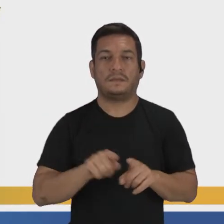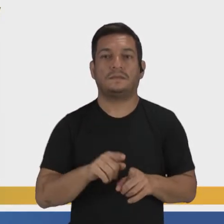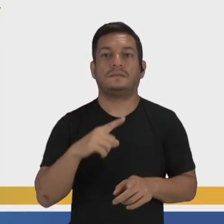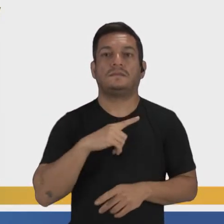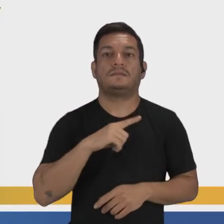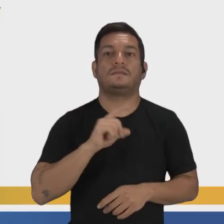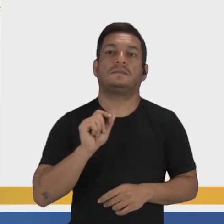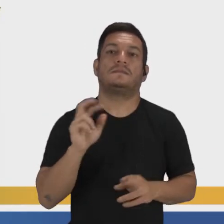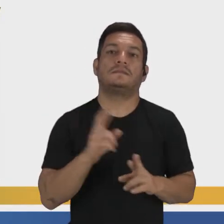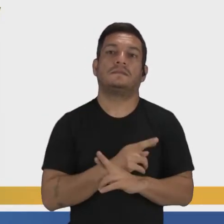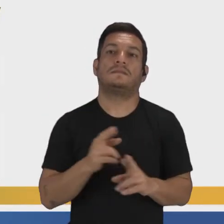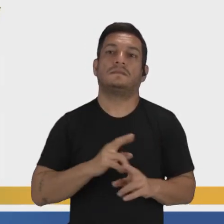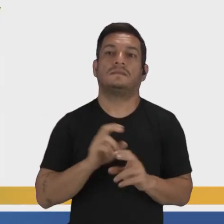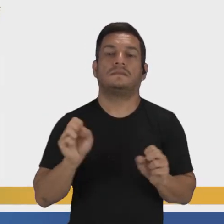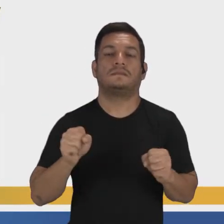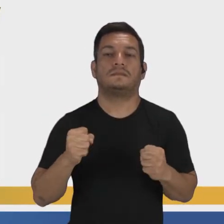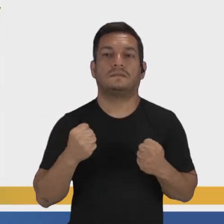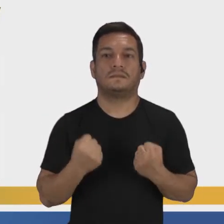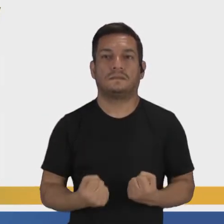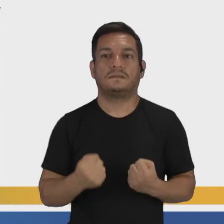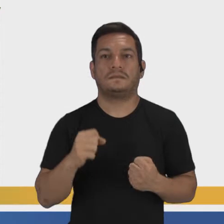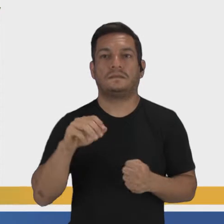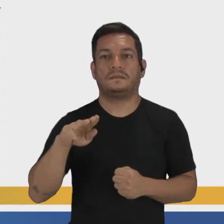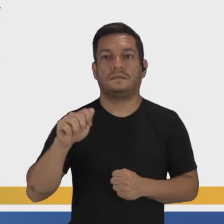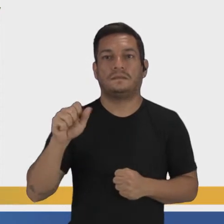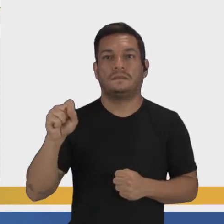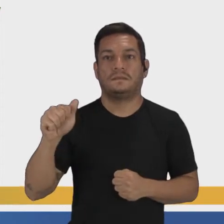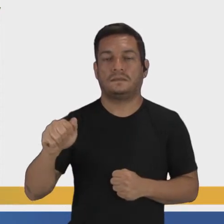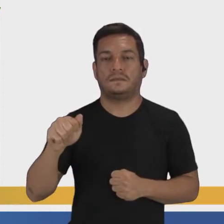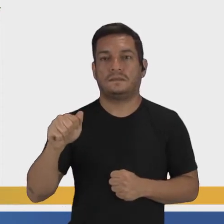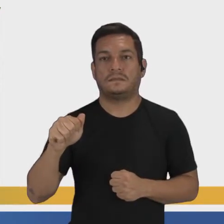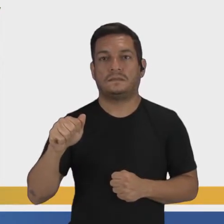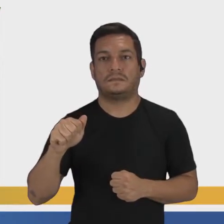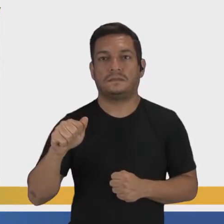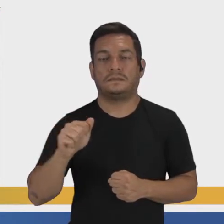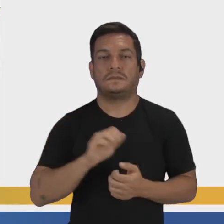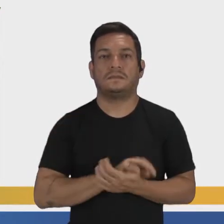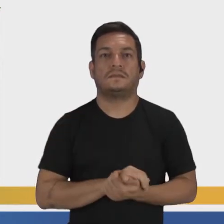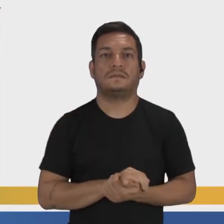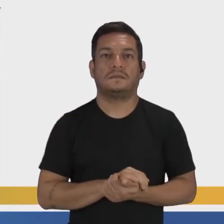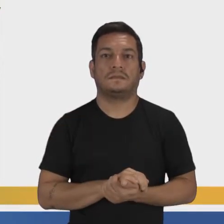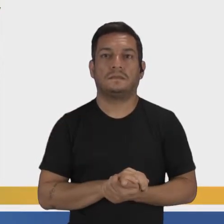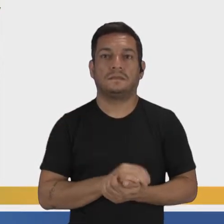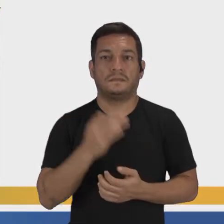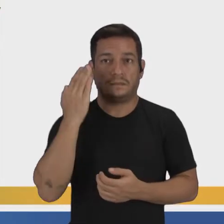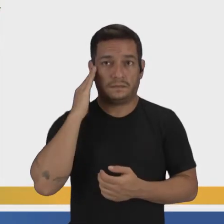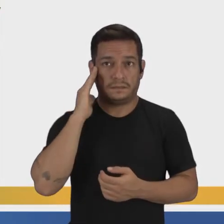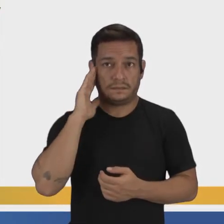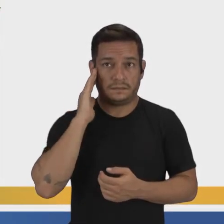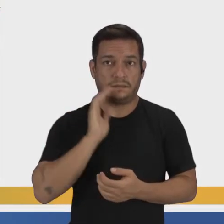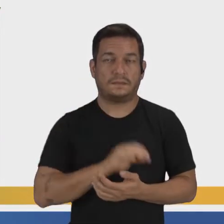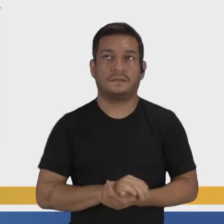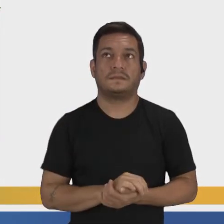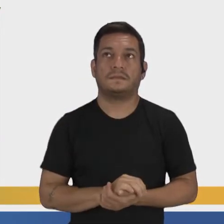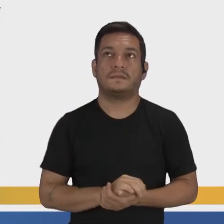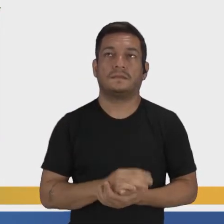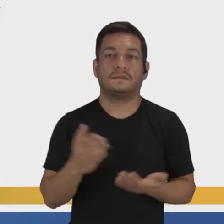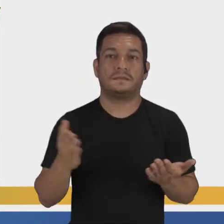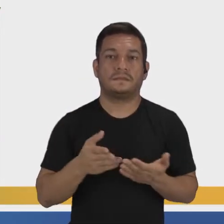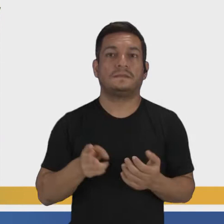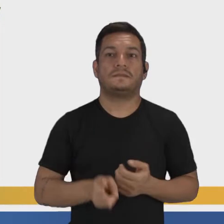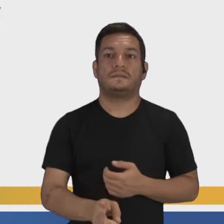nós temos a relação entre massa e aceleração sendo inversamente proporcional. Entenderam? Vamos, então,